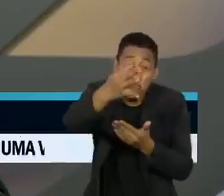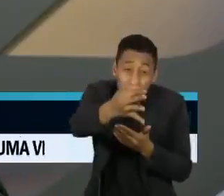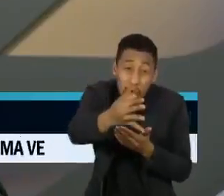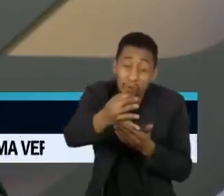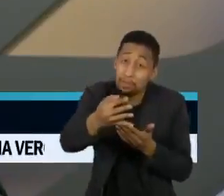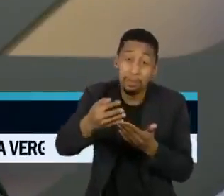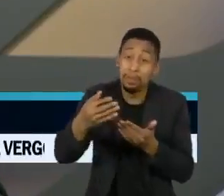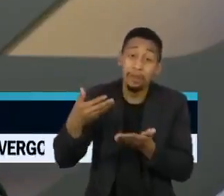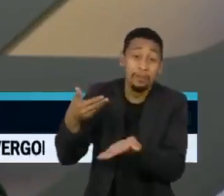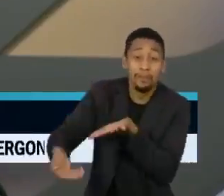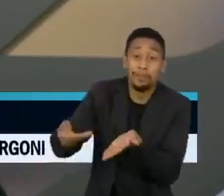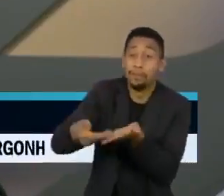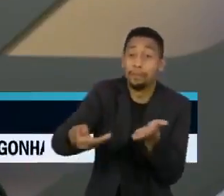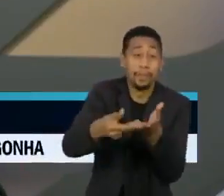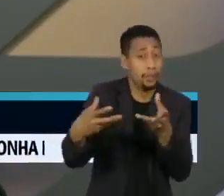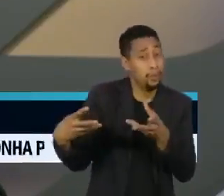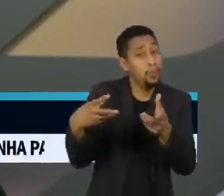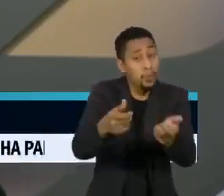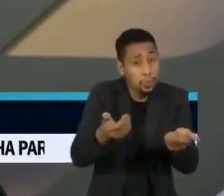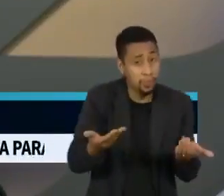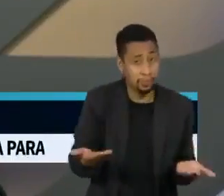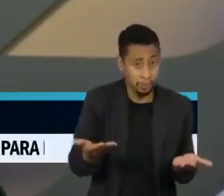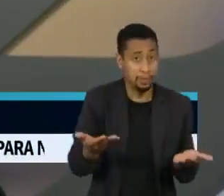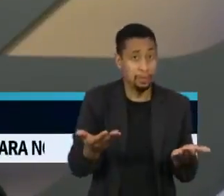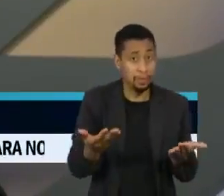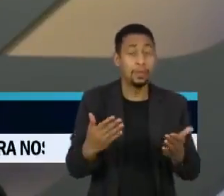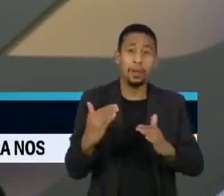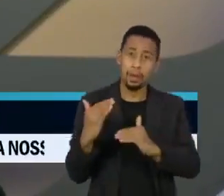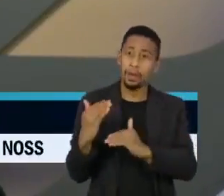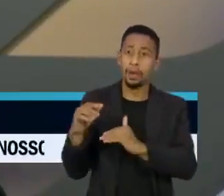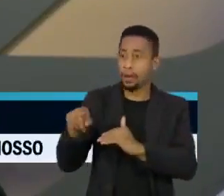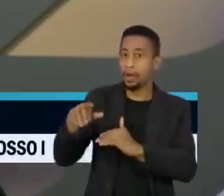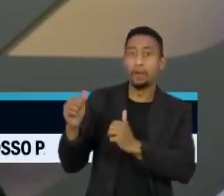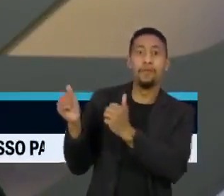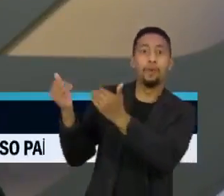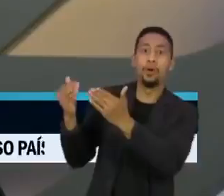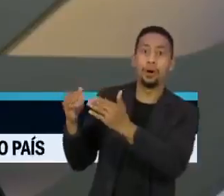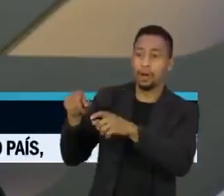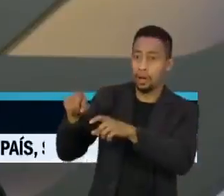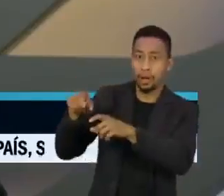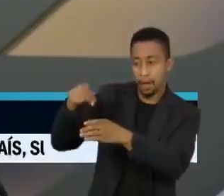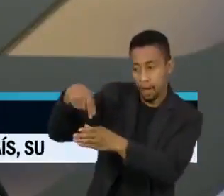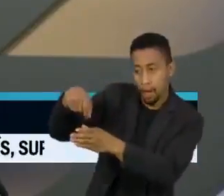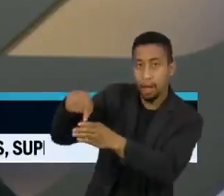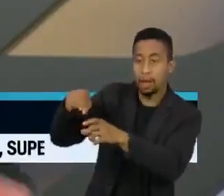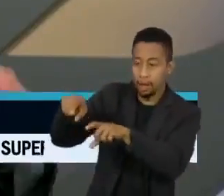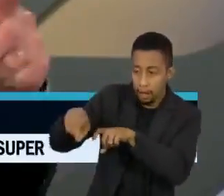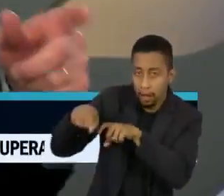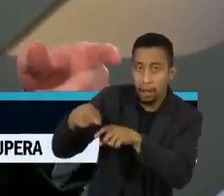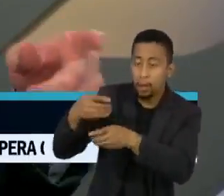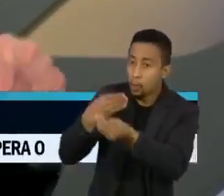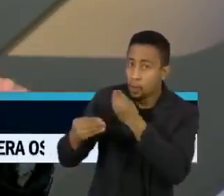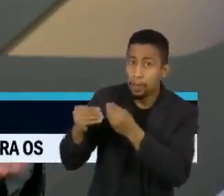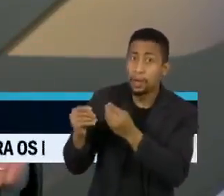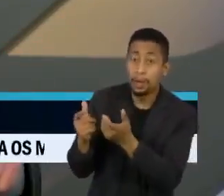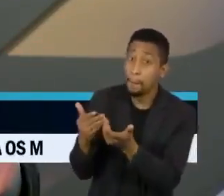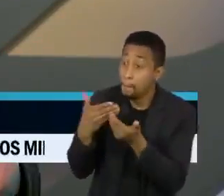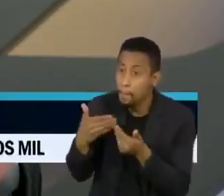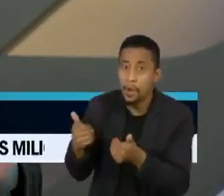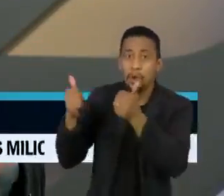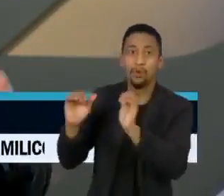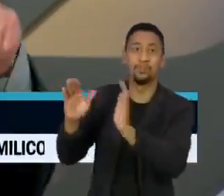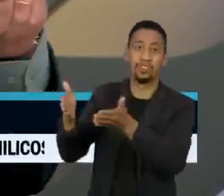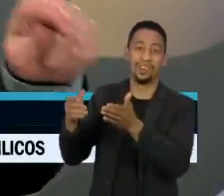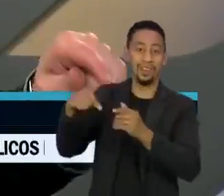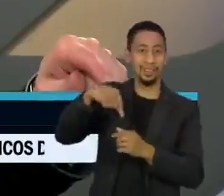com certeza muitas evoluções já foi já ocorreram de alimentos nesses outros países e volta e meia a gente vê a